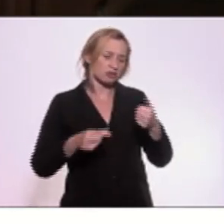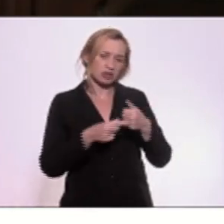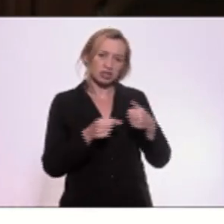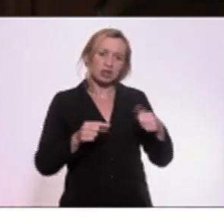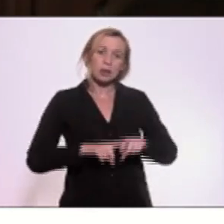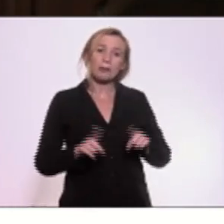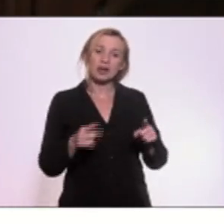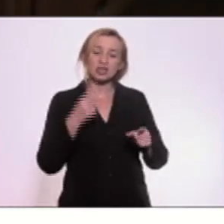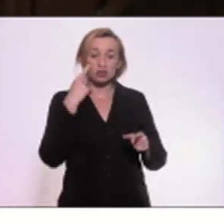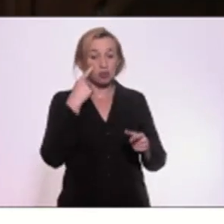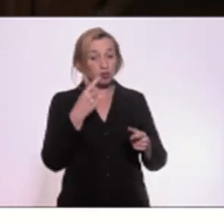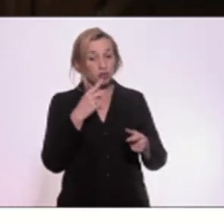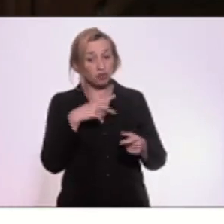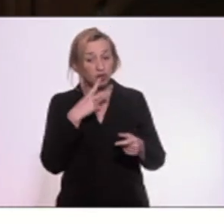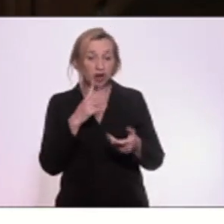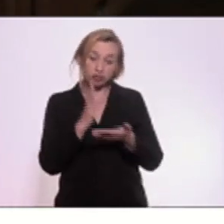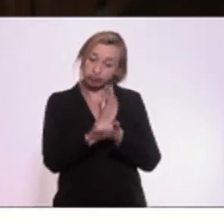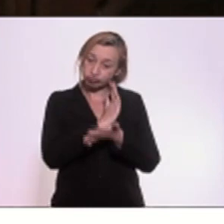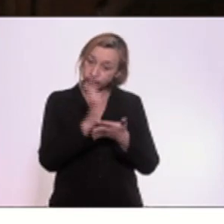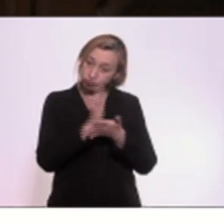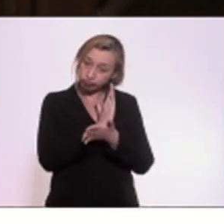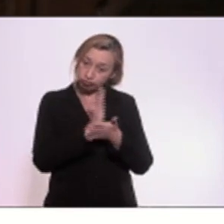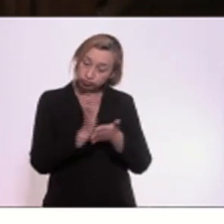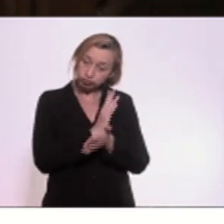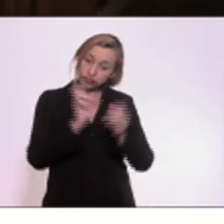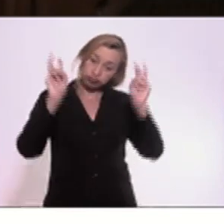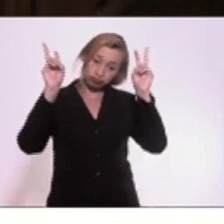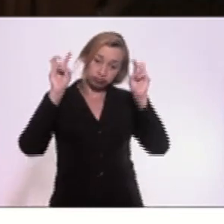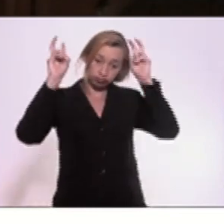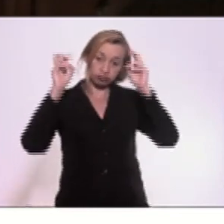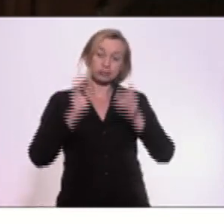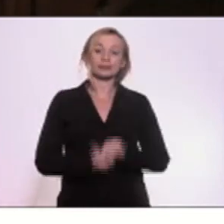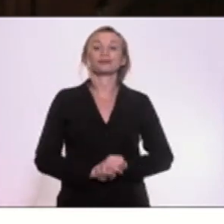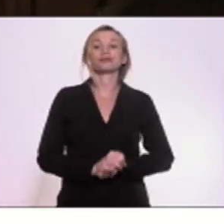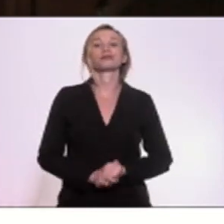pegar alguns temas.